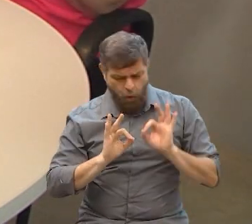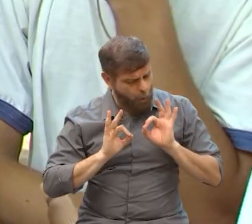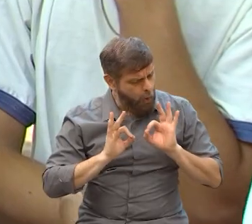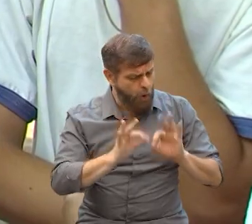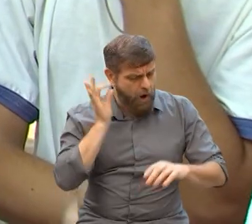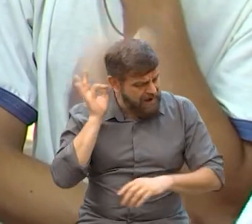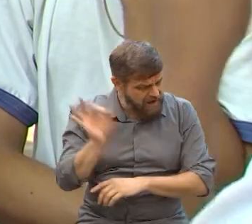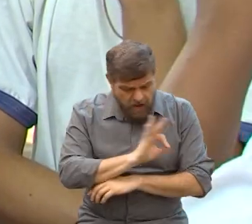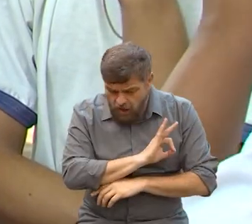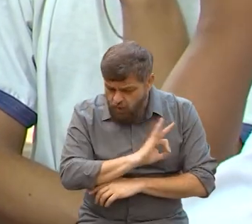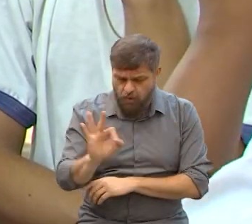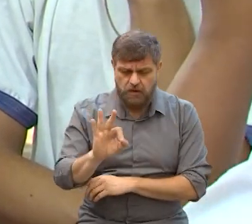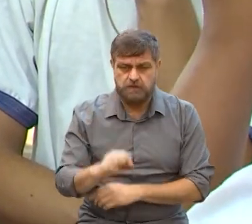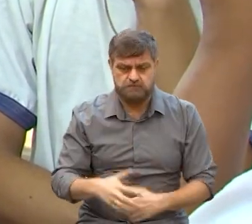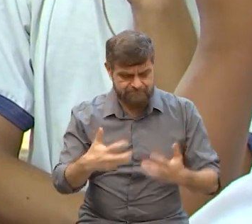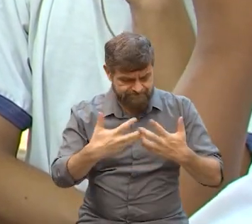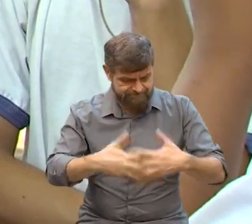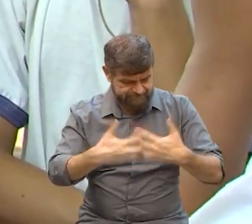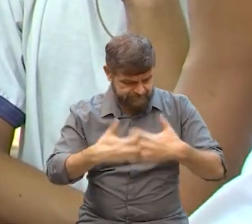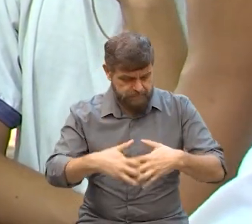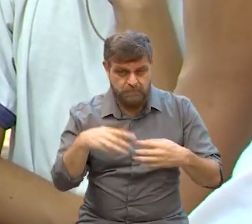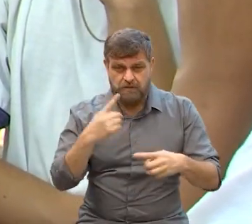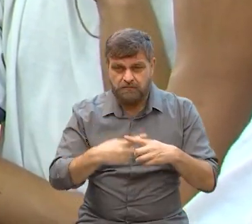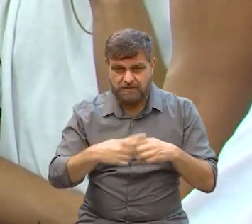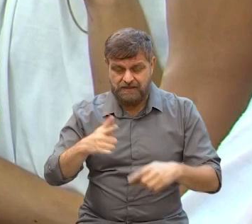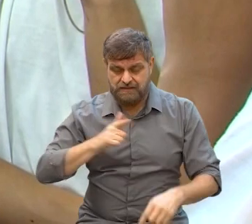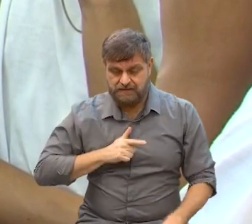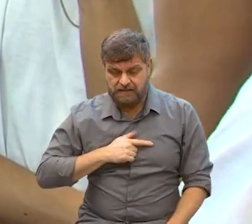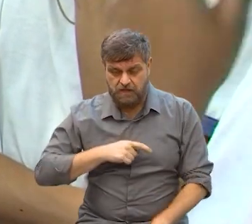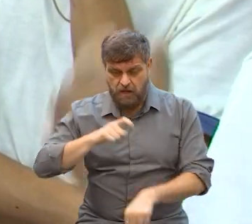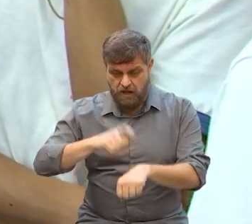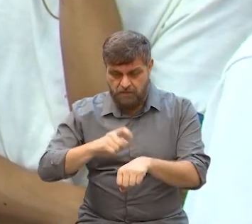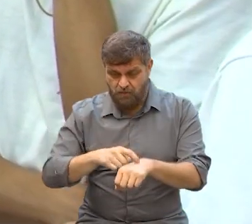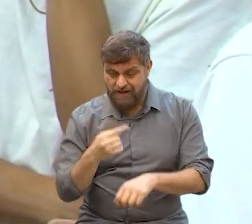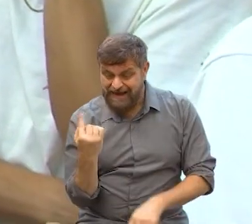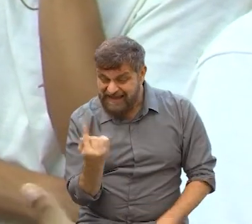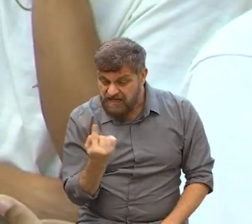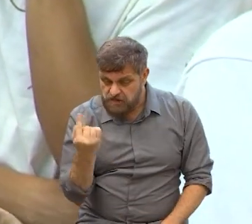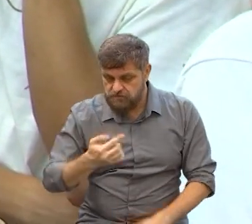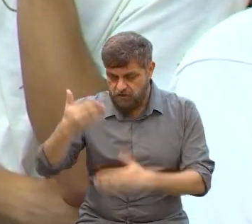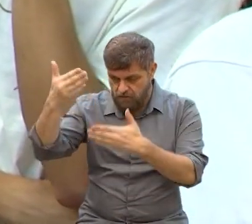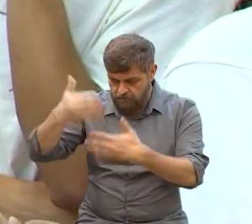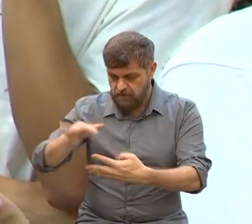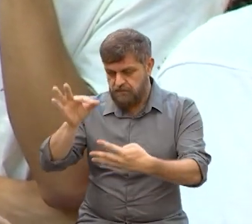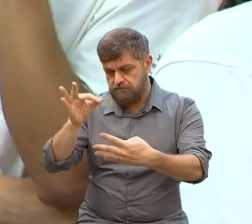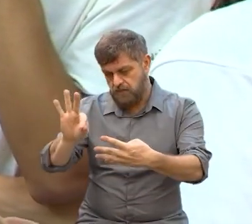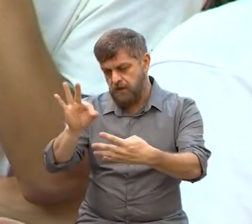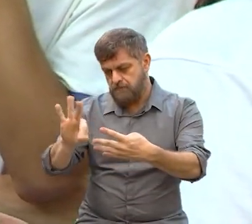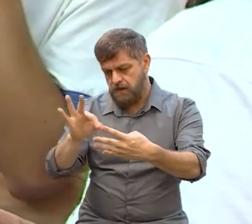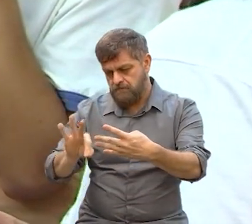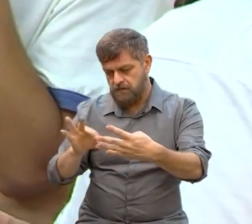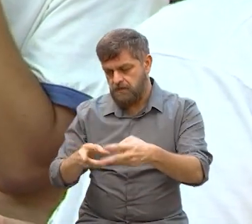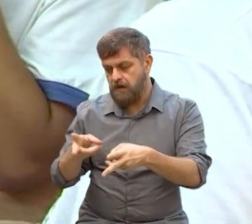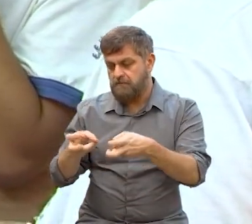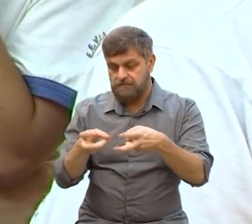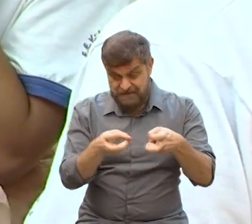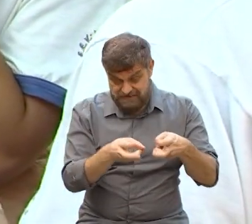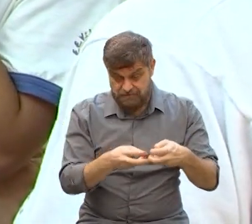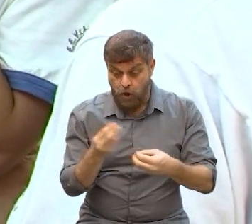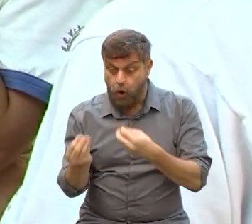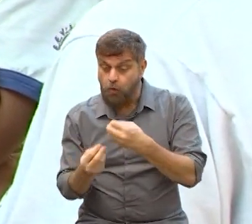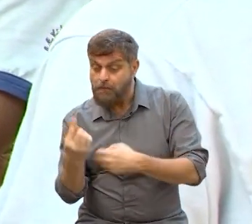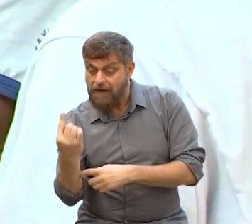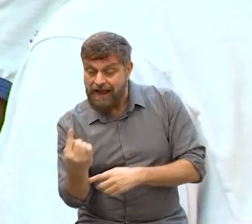certo, super certo. Porque eu tenho um momento para avaliá-los individualmente, claro, para vê-los, né?